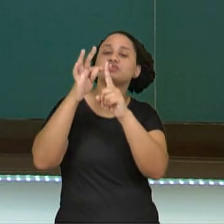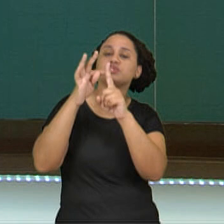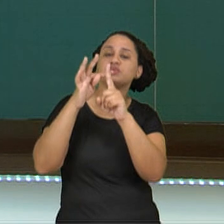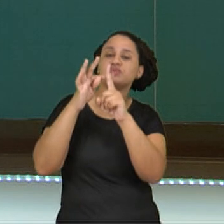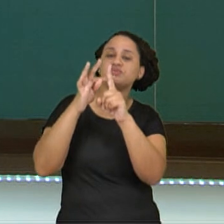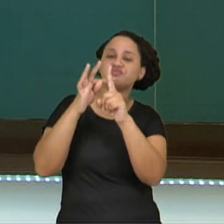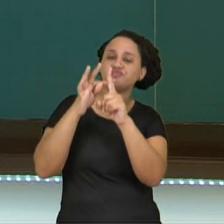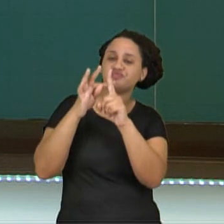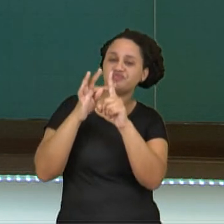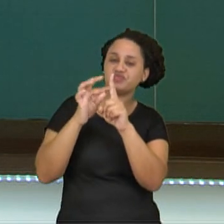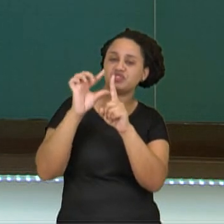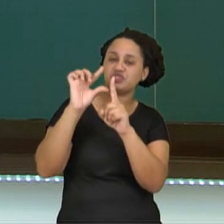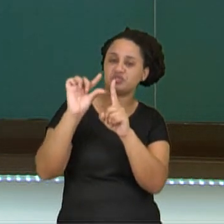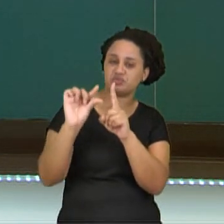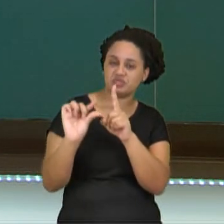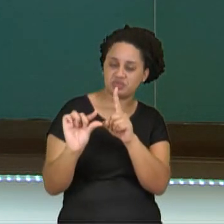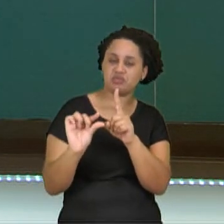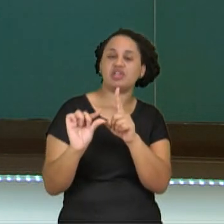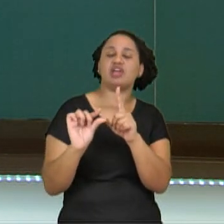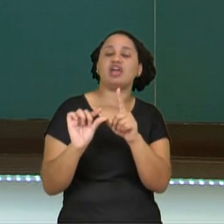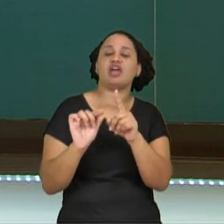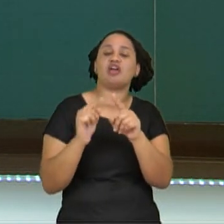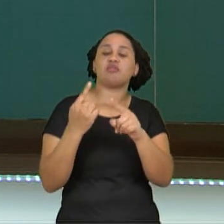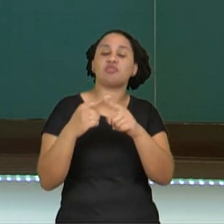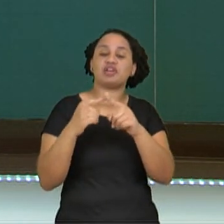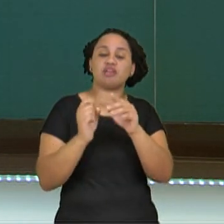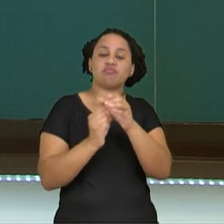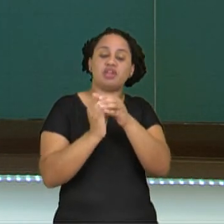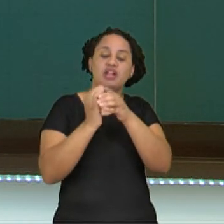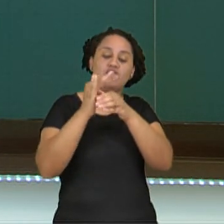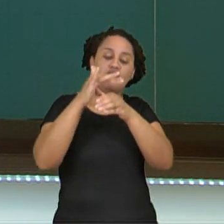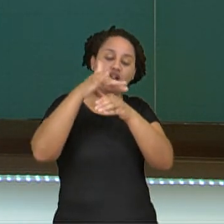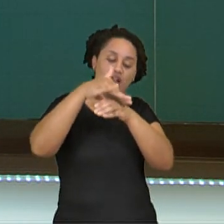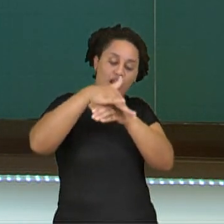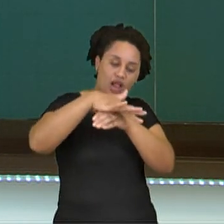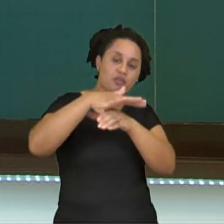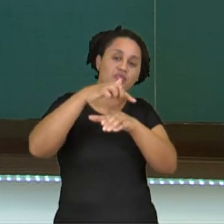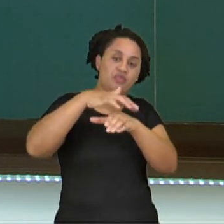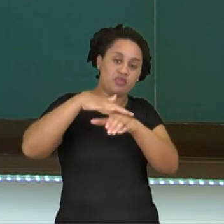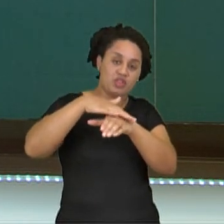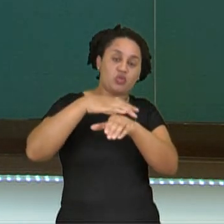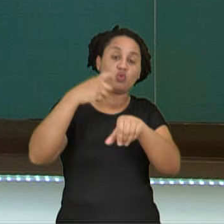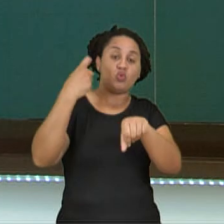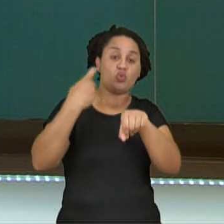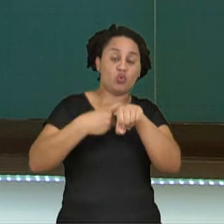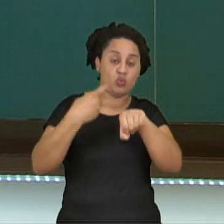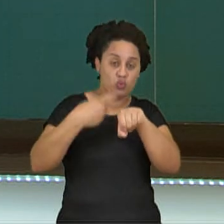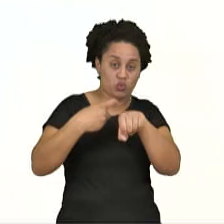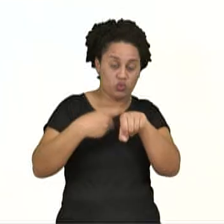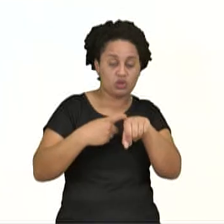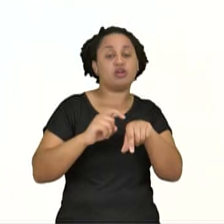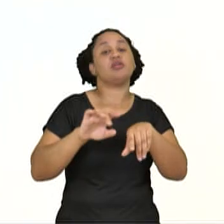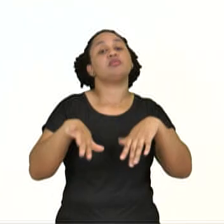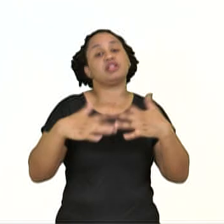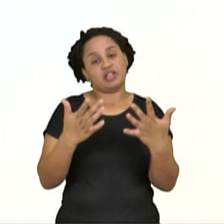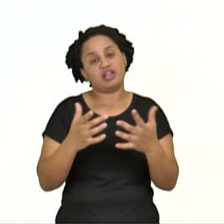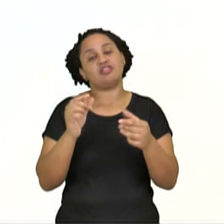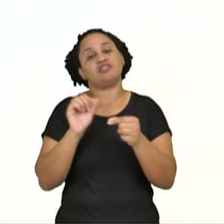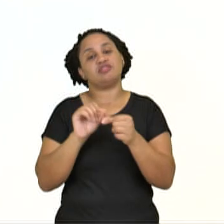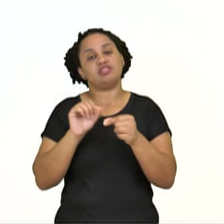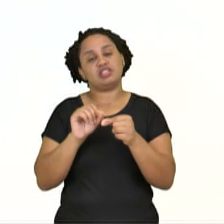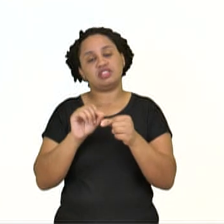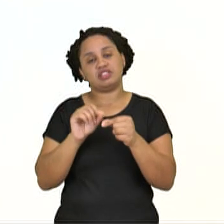planeta, com que esse material incandescente endurecesse para formar o quê?